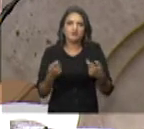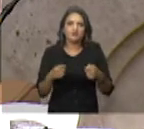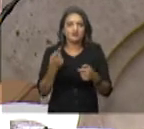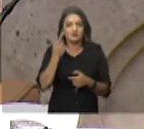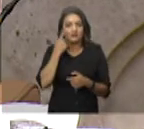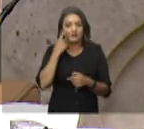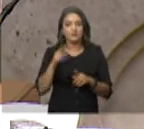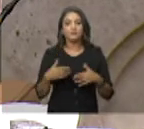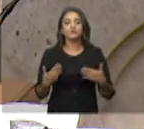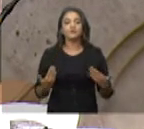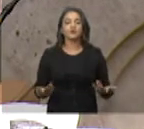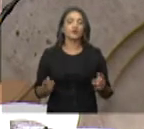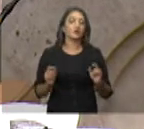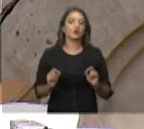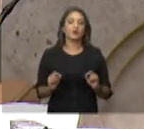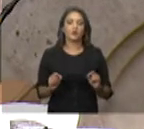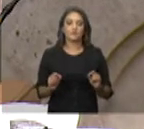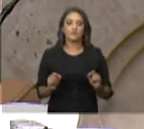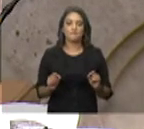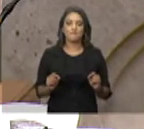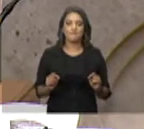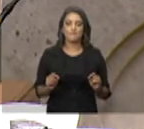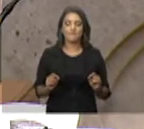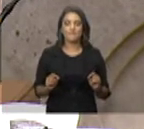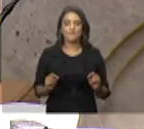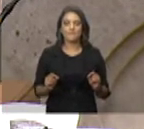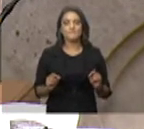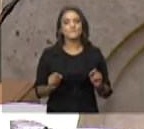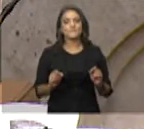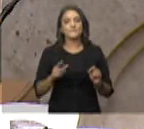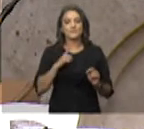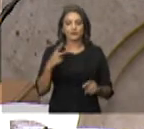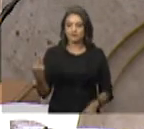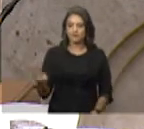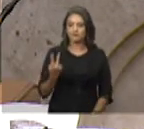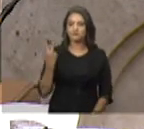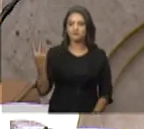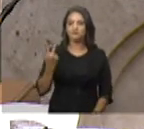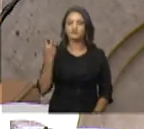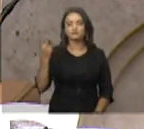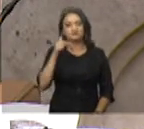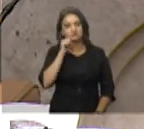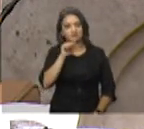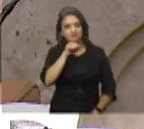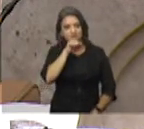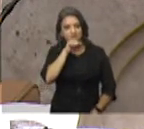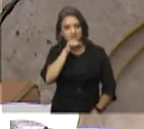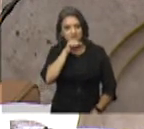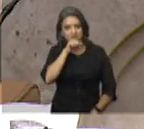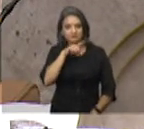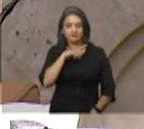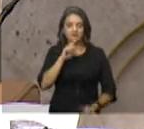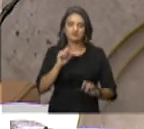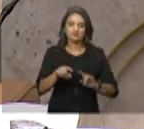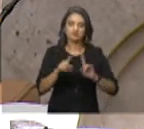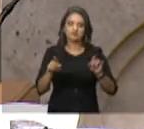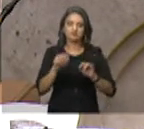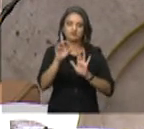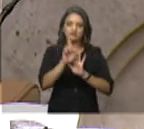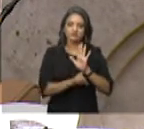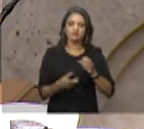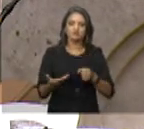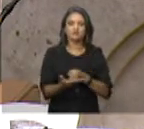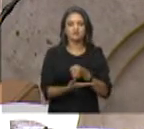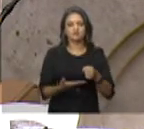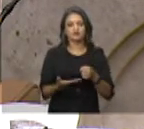em espectro axiológico de valorização da maternidade em sua função social os direitos fundamentais